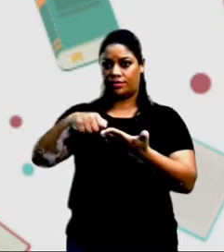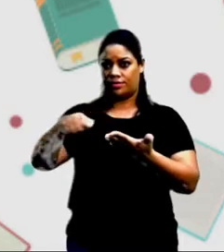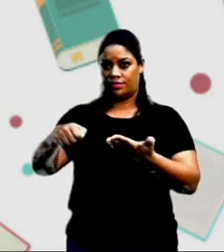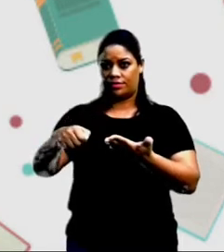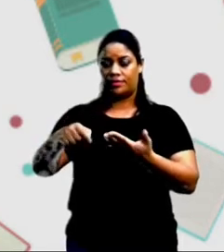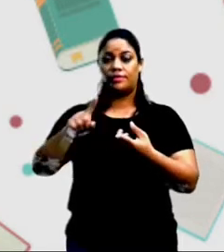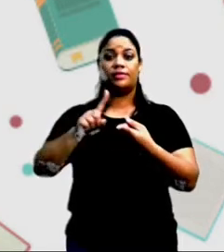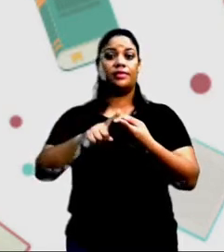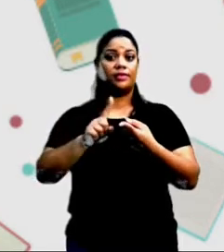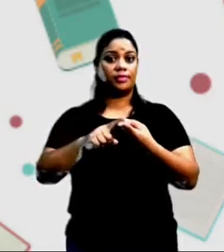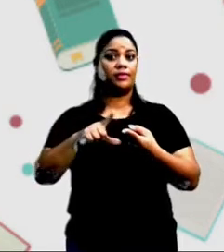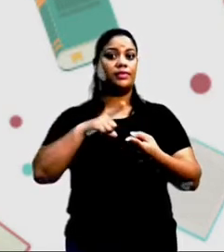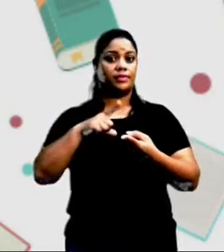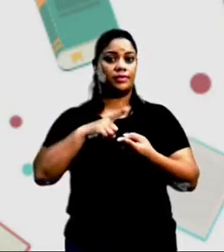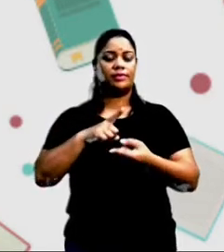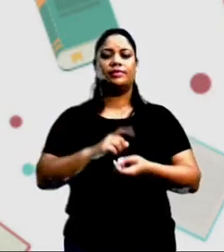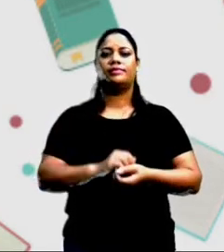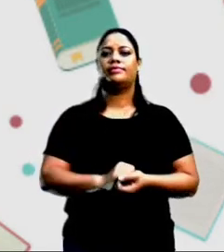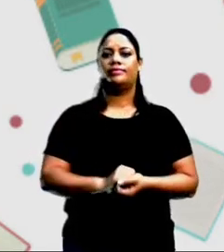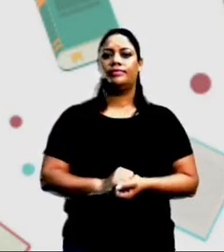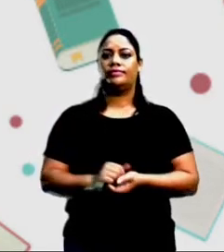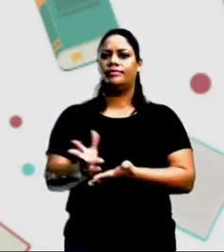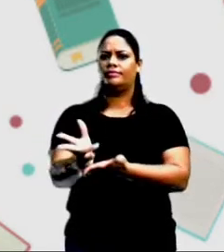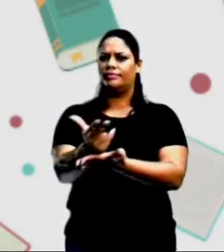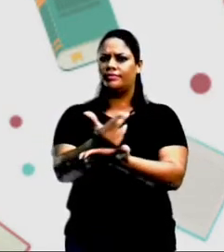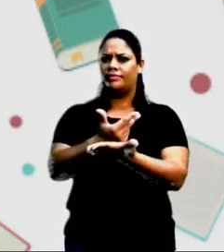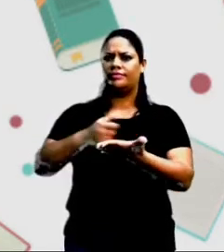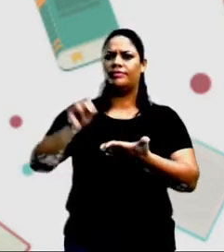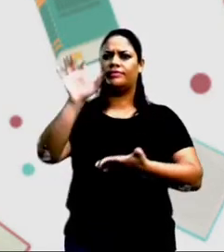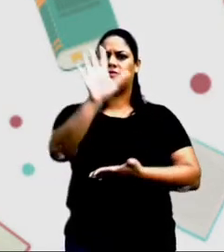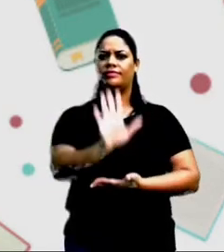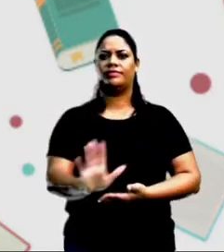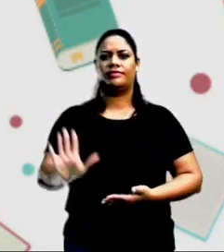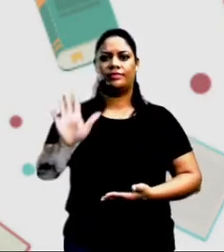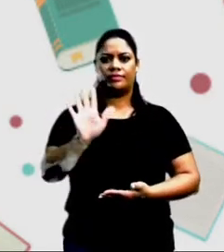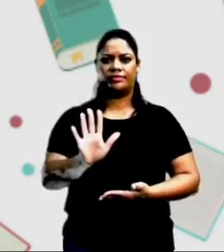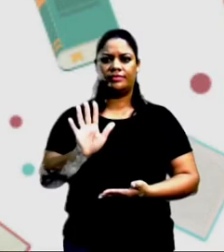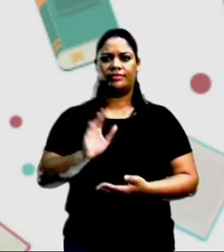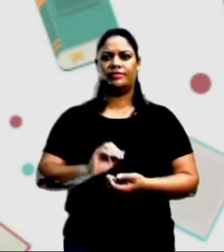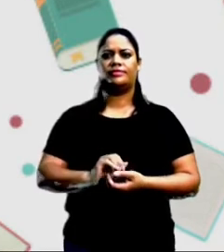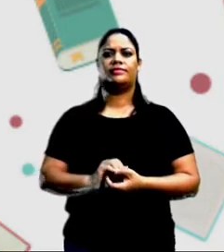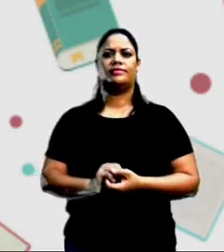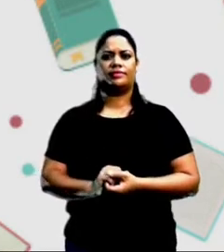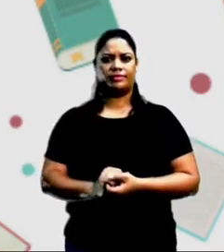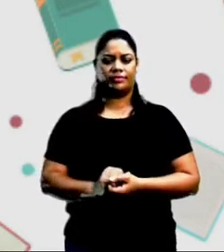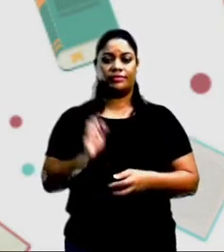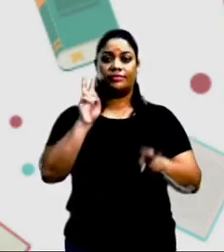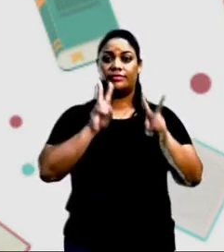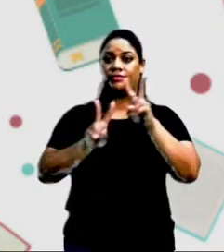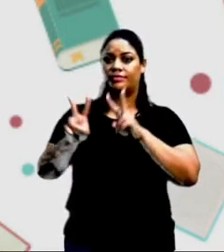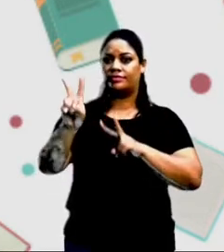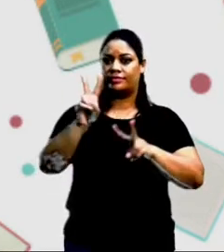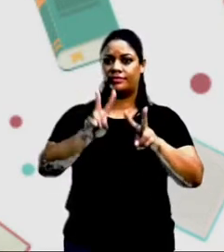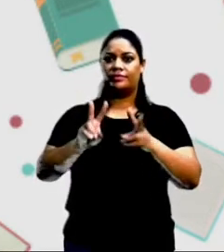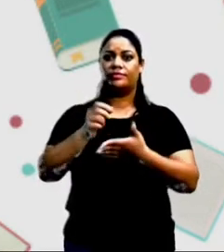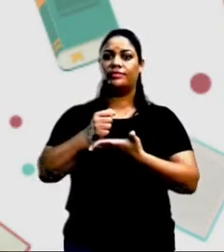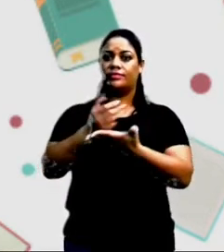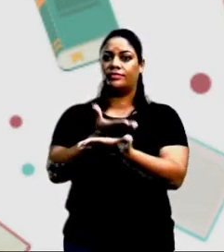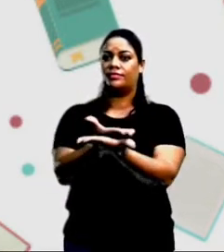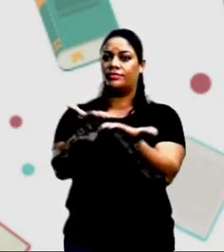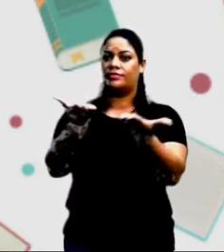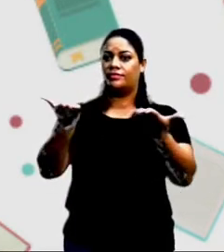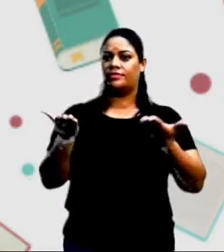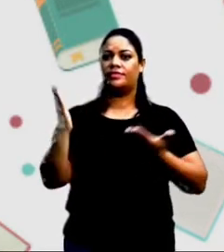frases, ele traz também figuras, desenho, né, recursos visuais que vai ajudar